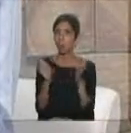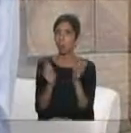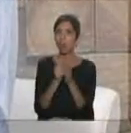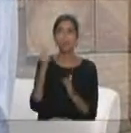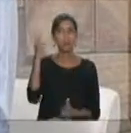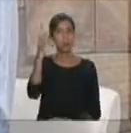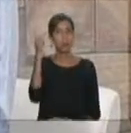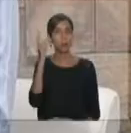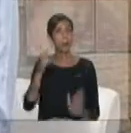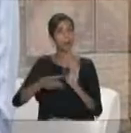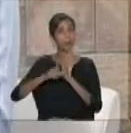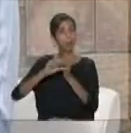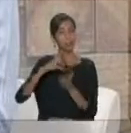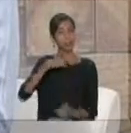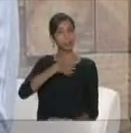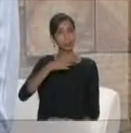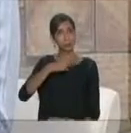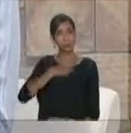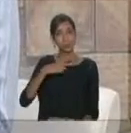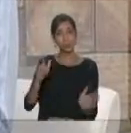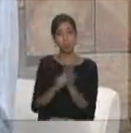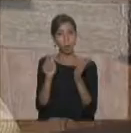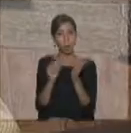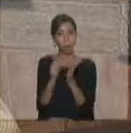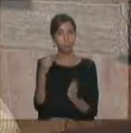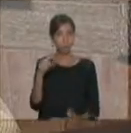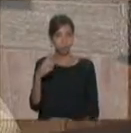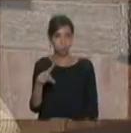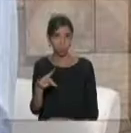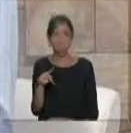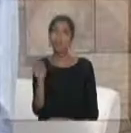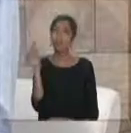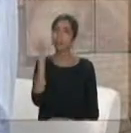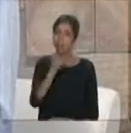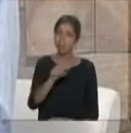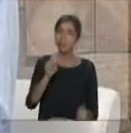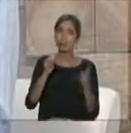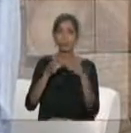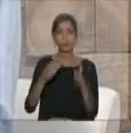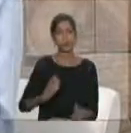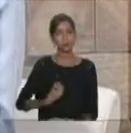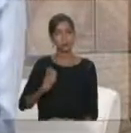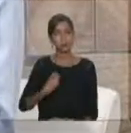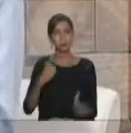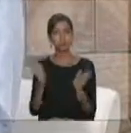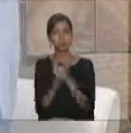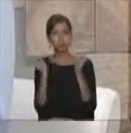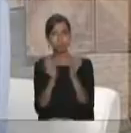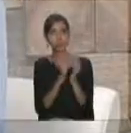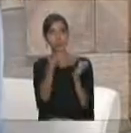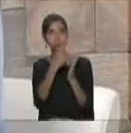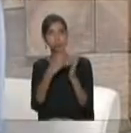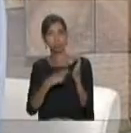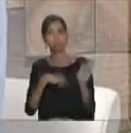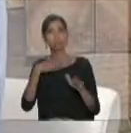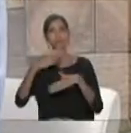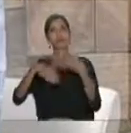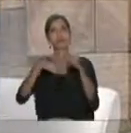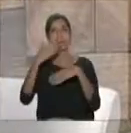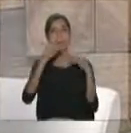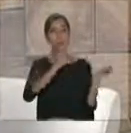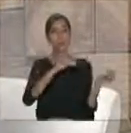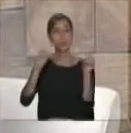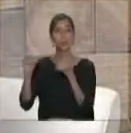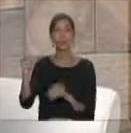ainda teve uma passagem por Salvador, no Jornal da Bahia, não é isso? Isso. Foi lá que começou a sua vida como jornalista e logo depois o senhor vai para